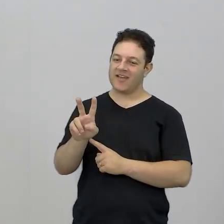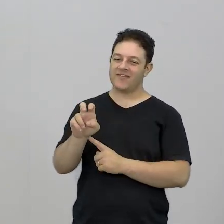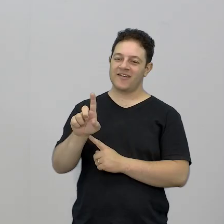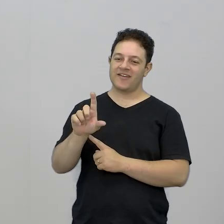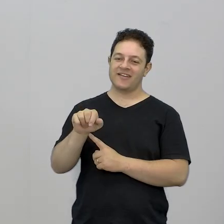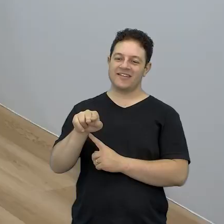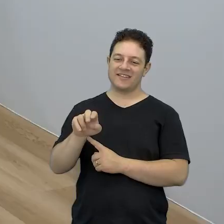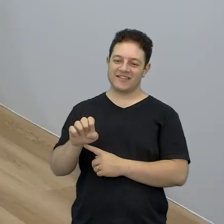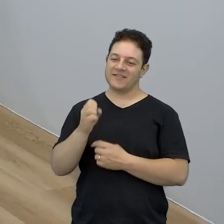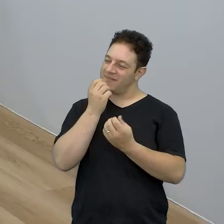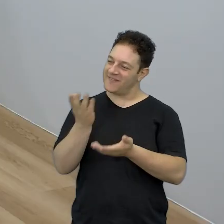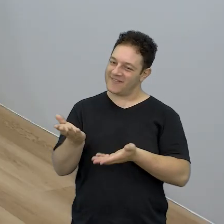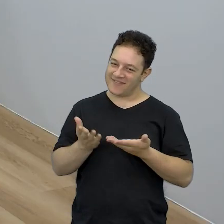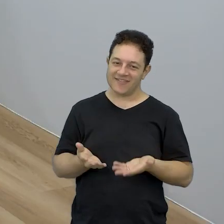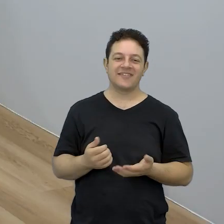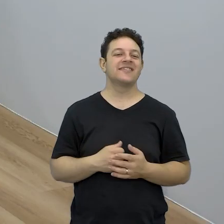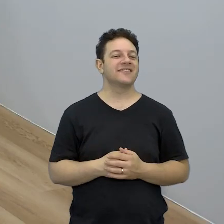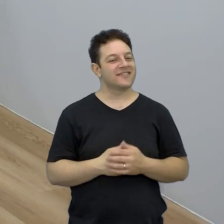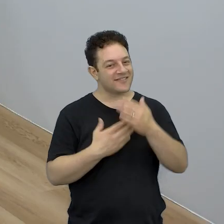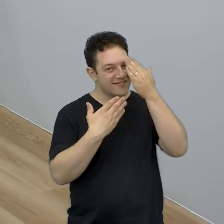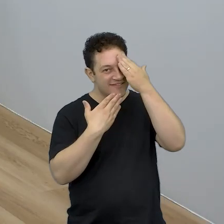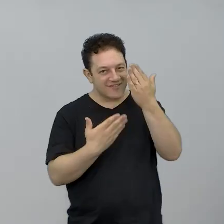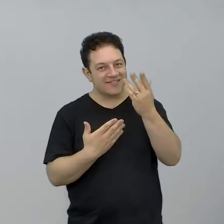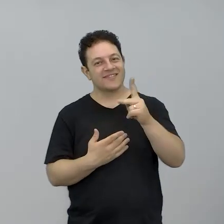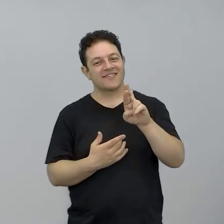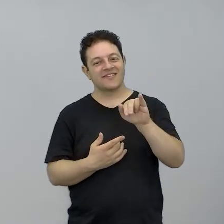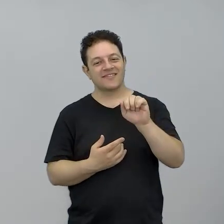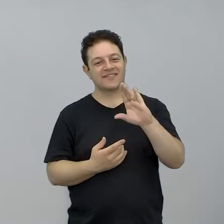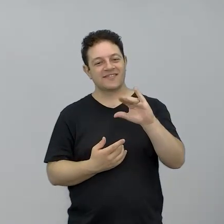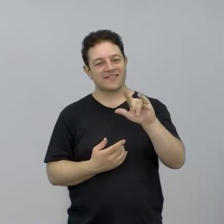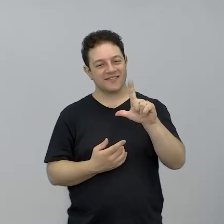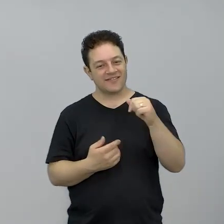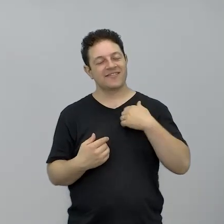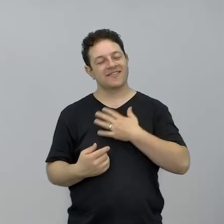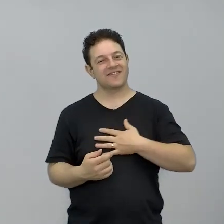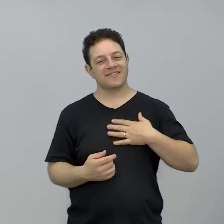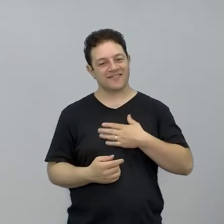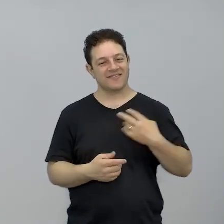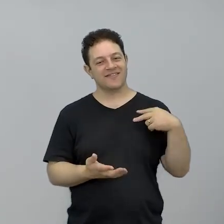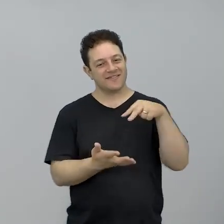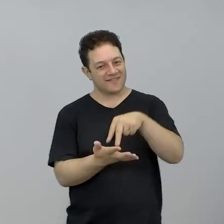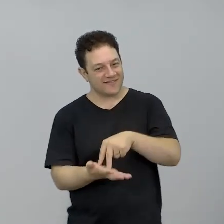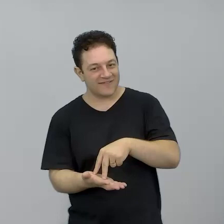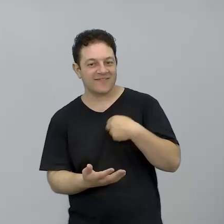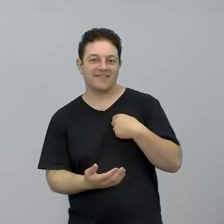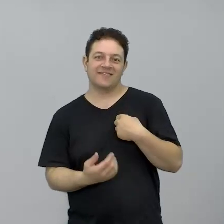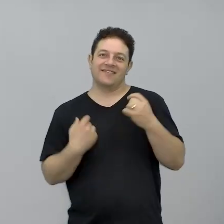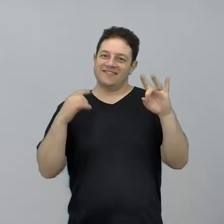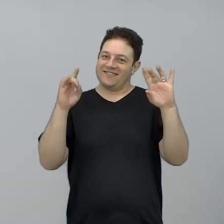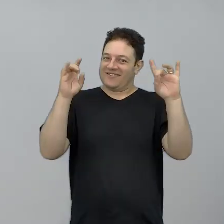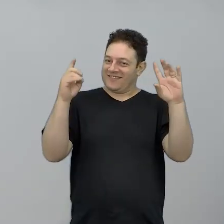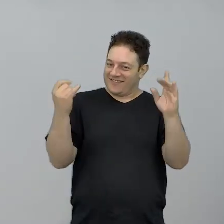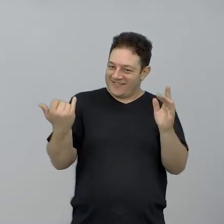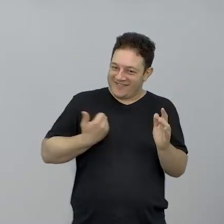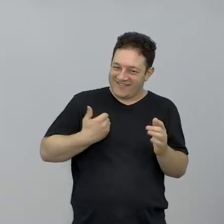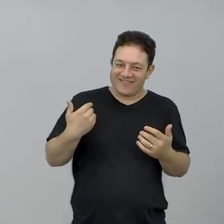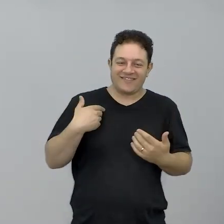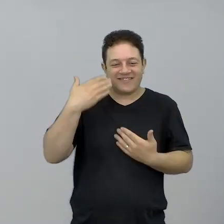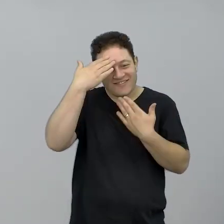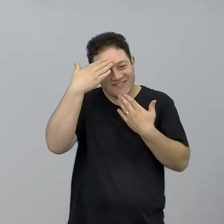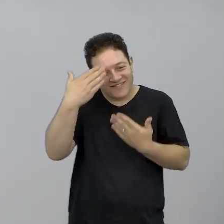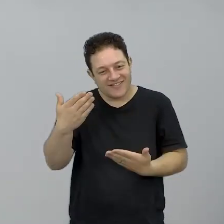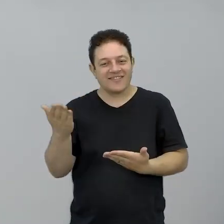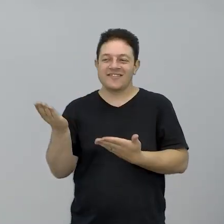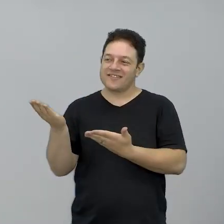muito bem-vinda. Obrigada, professora Priscila. É um prazer estar aqui. O abrilhantando, agora estou me sentindo.